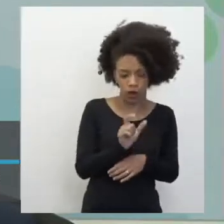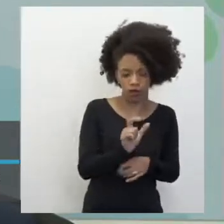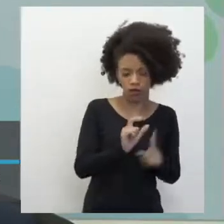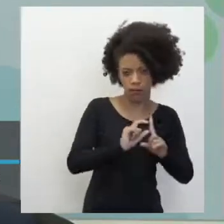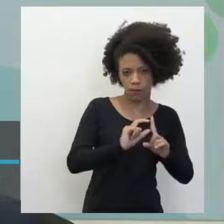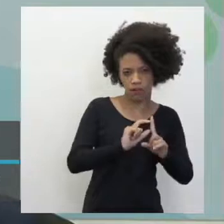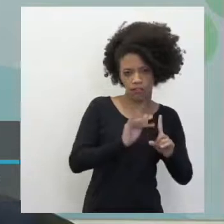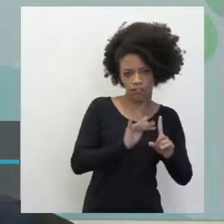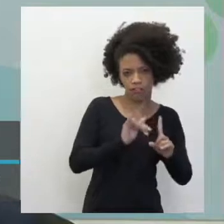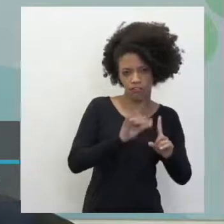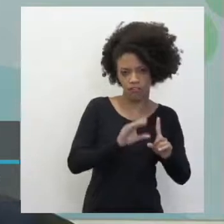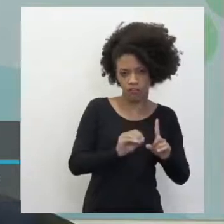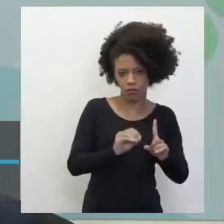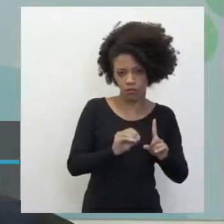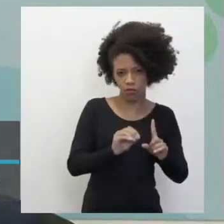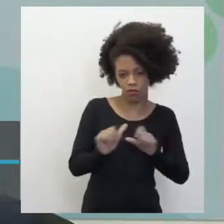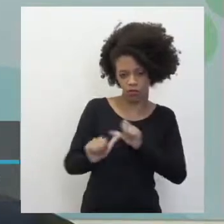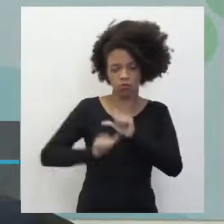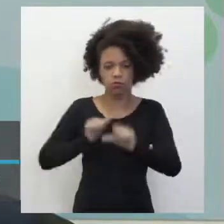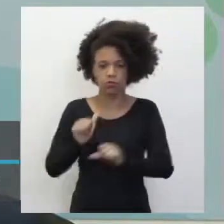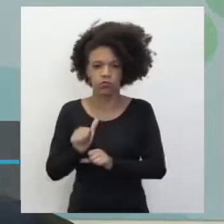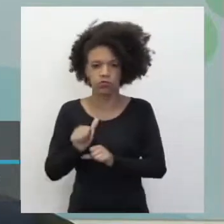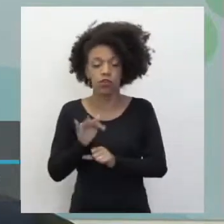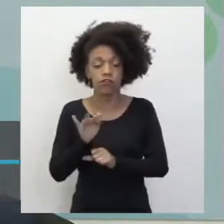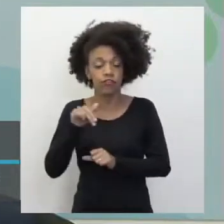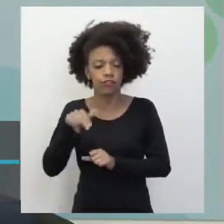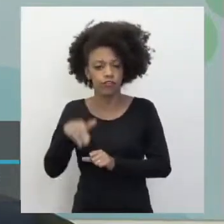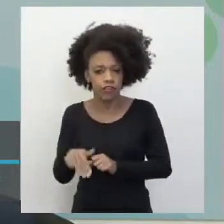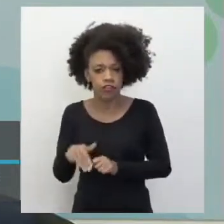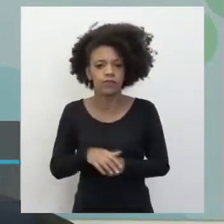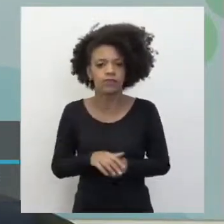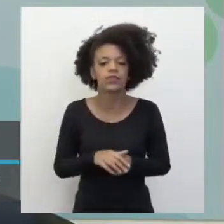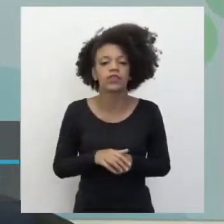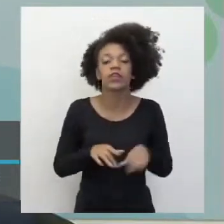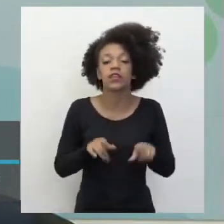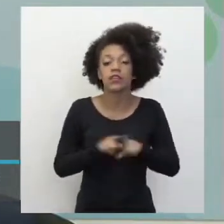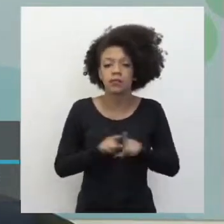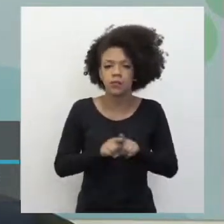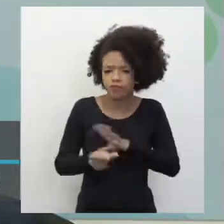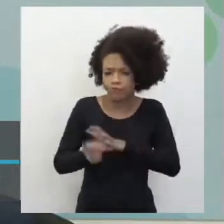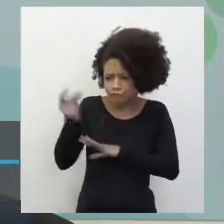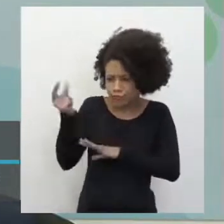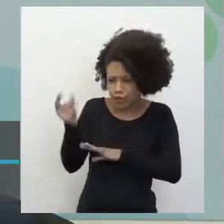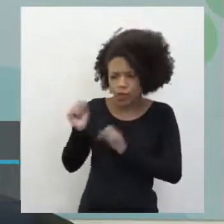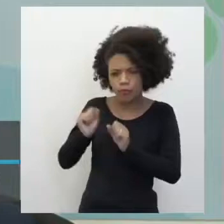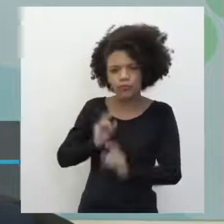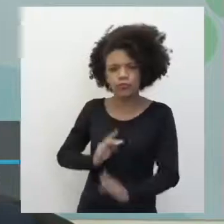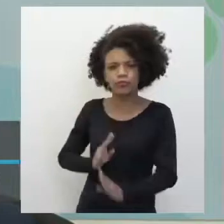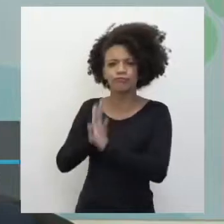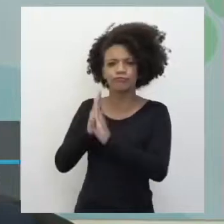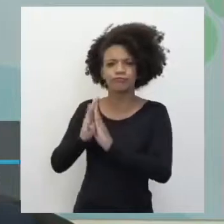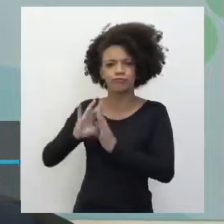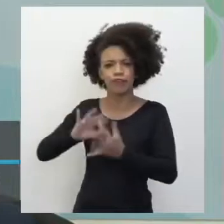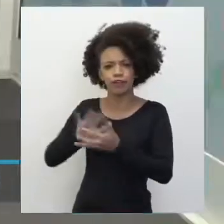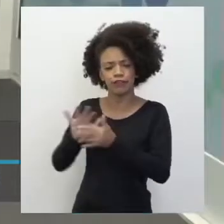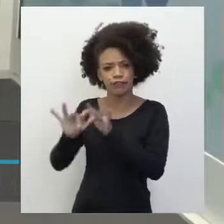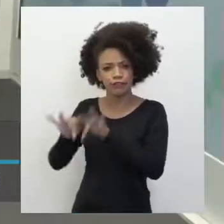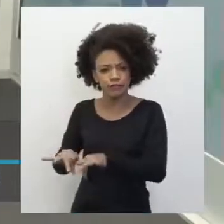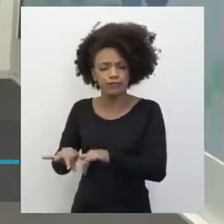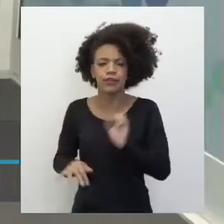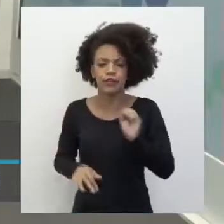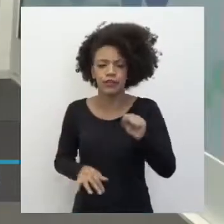Tá. A Silvana, perdão. Há muito tempo a humanidade poderia ter enfrentado o fim do mundo. É porque